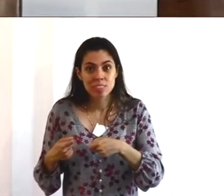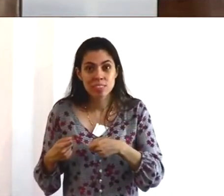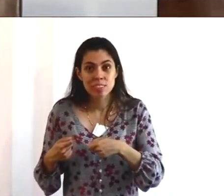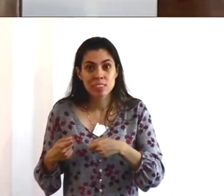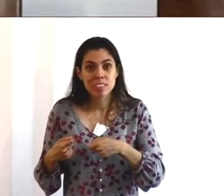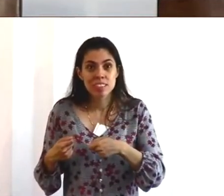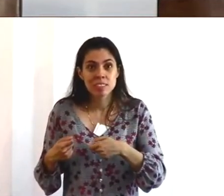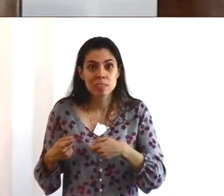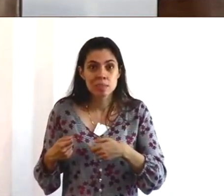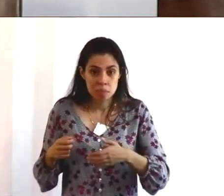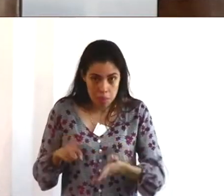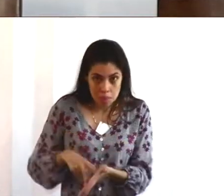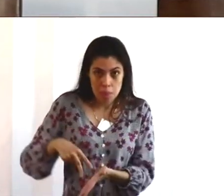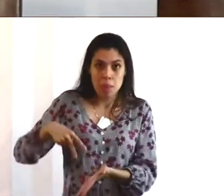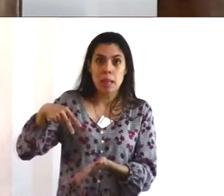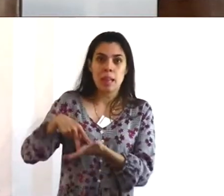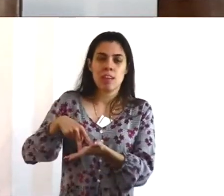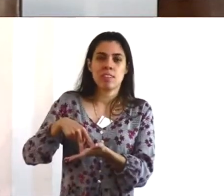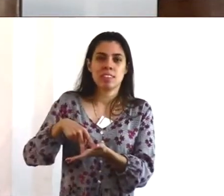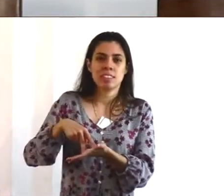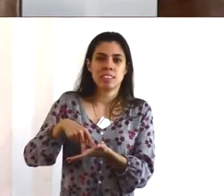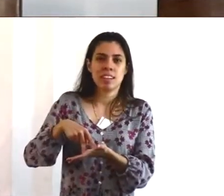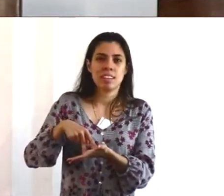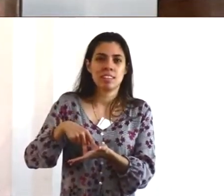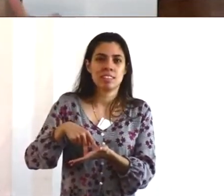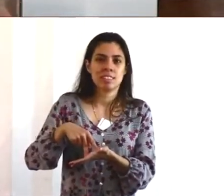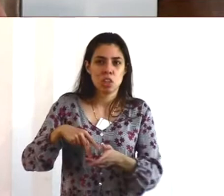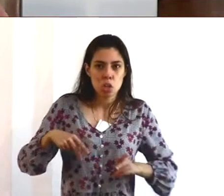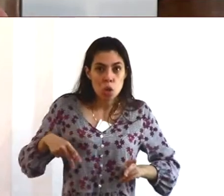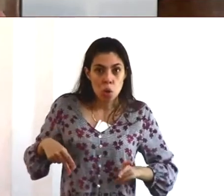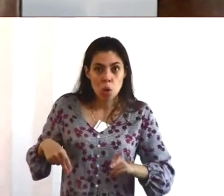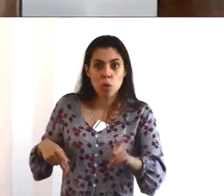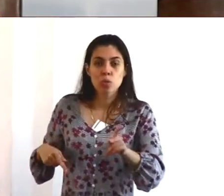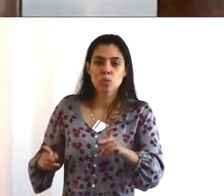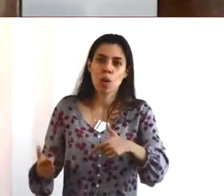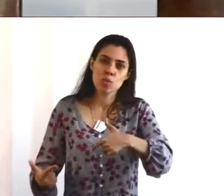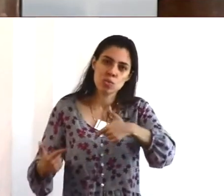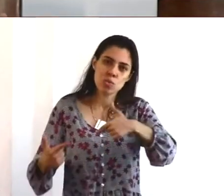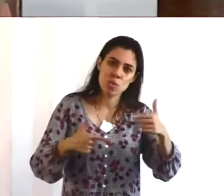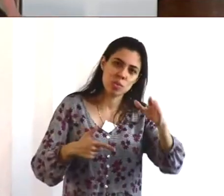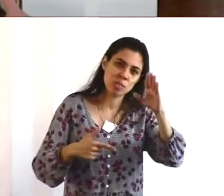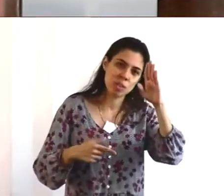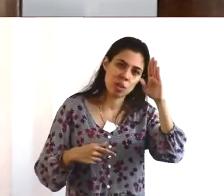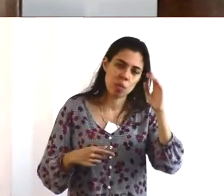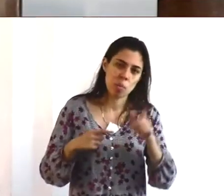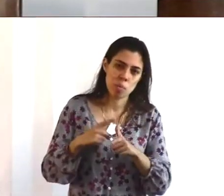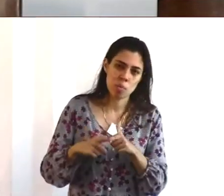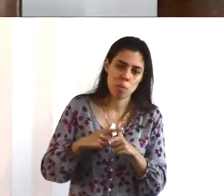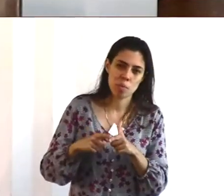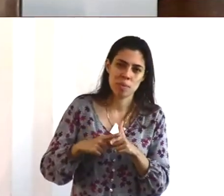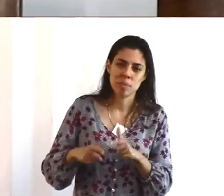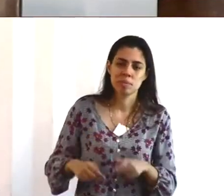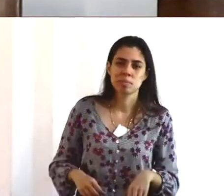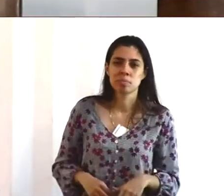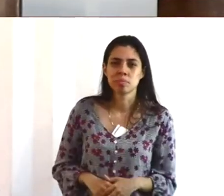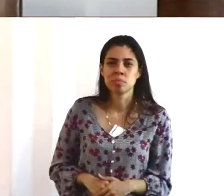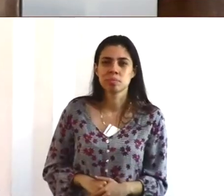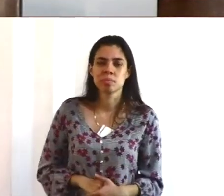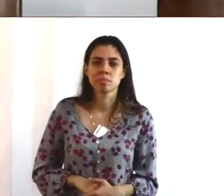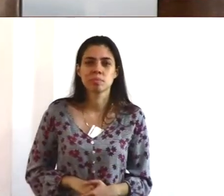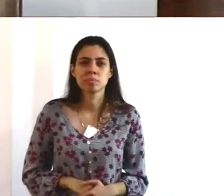na batalha. Ele não quer que eu e você nos acheguemos a Ele e apenas fiquemos